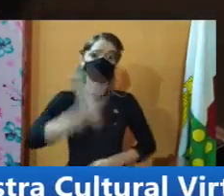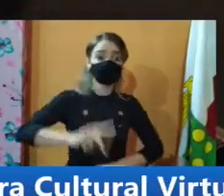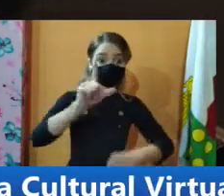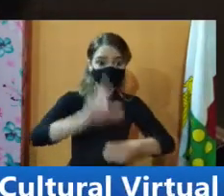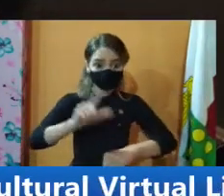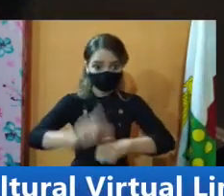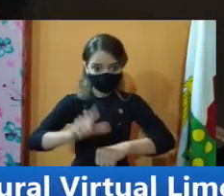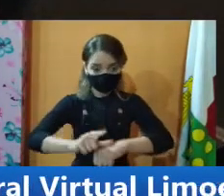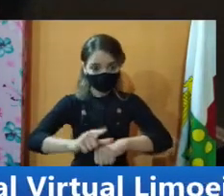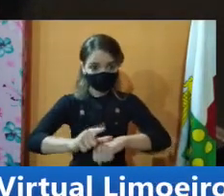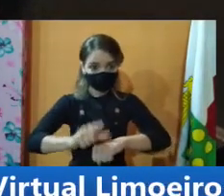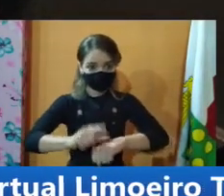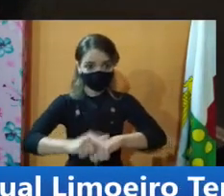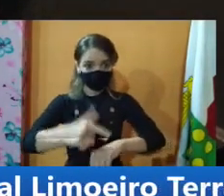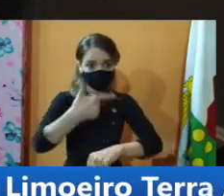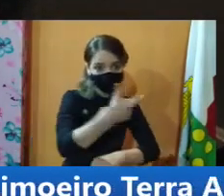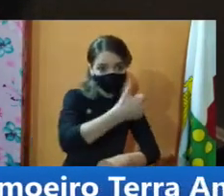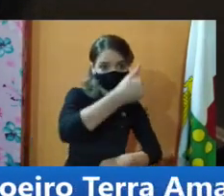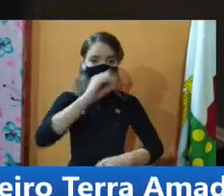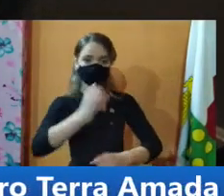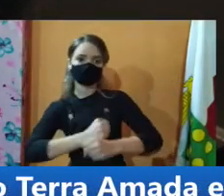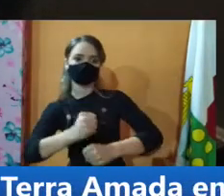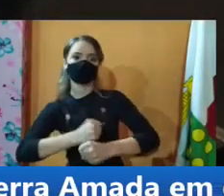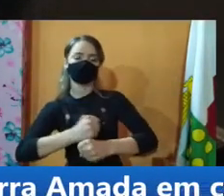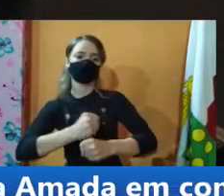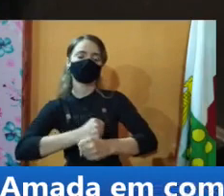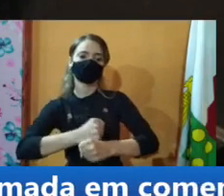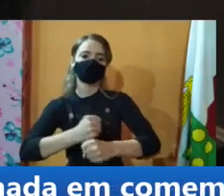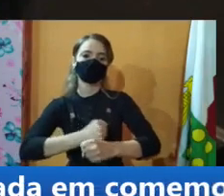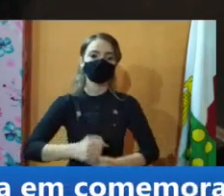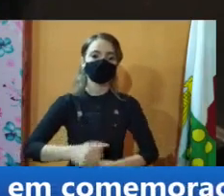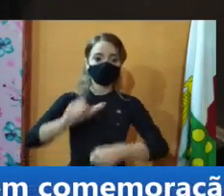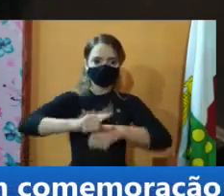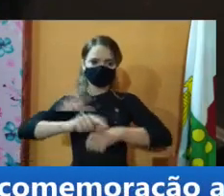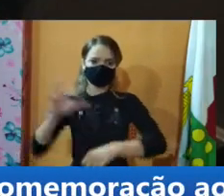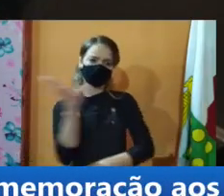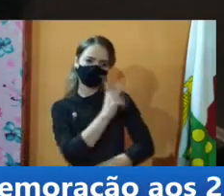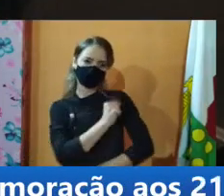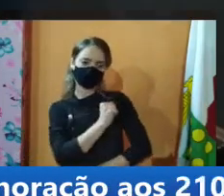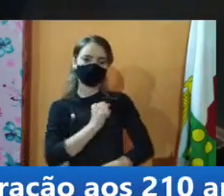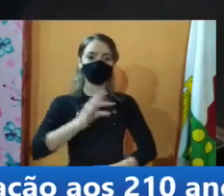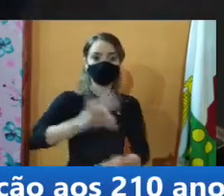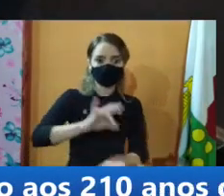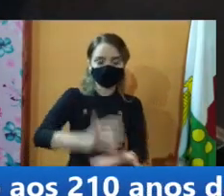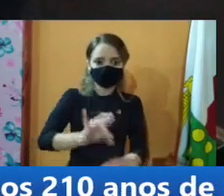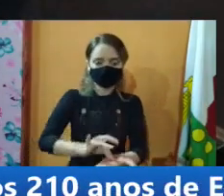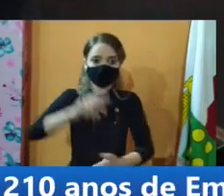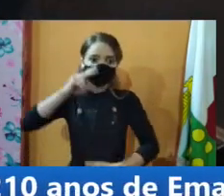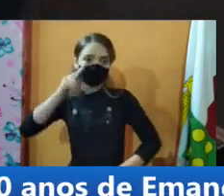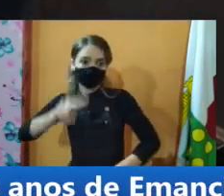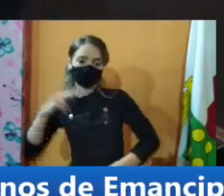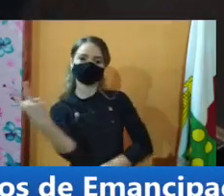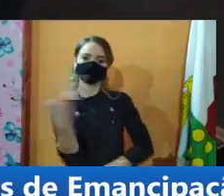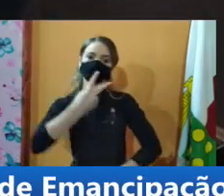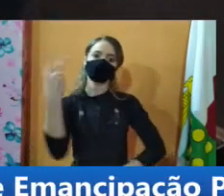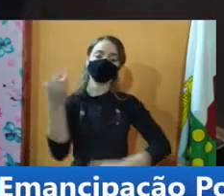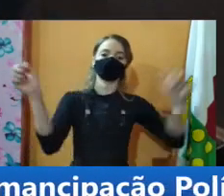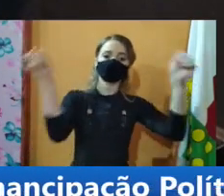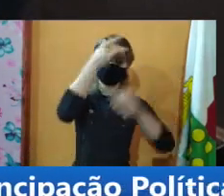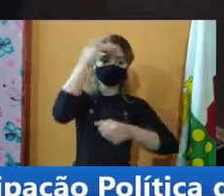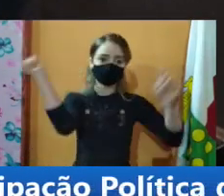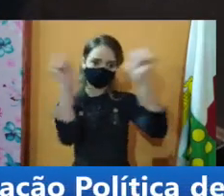vento em popa, Limoeiro com 210 anos, Limoeiro cada vez mais amada, e ver hoje a valorização dos nossos